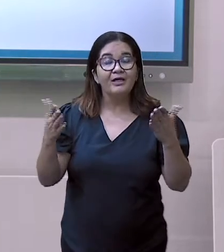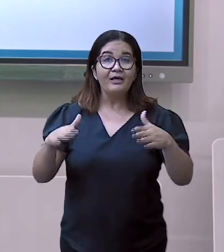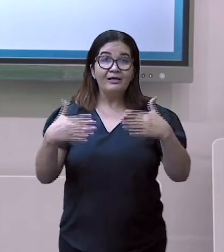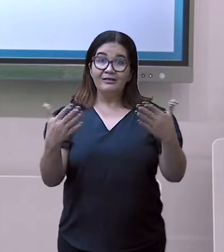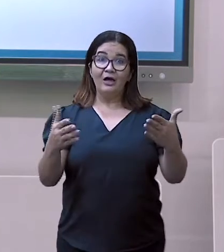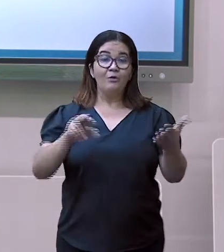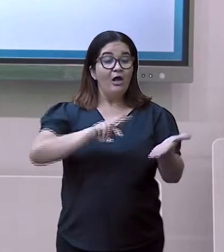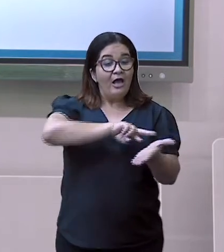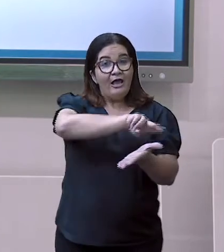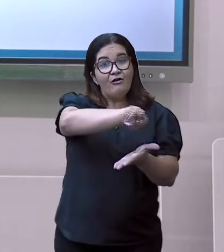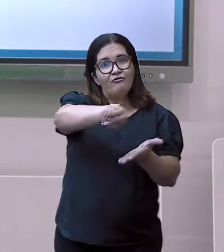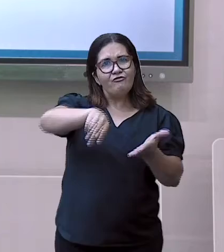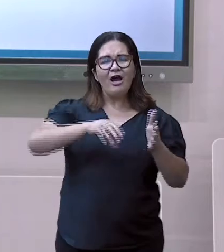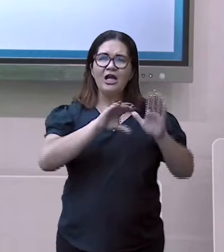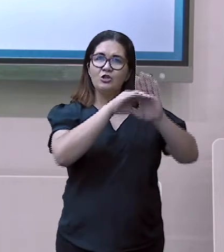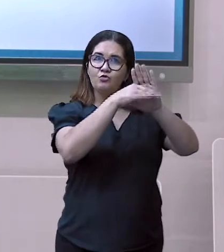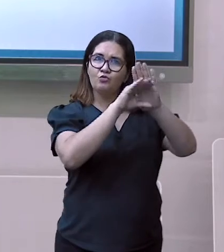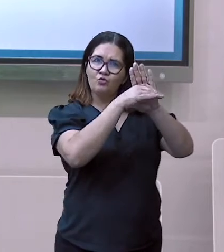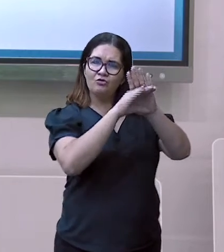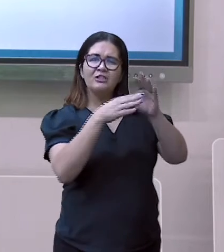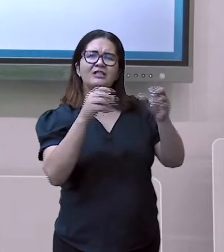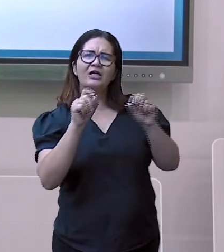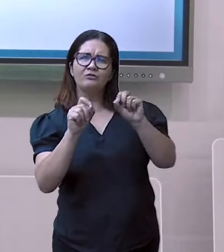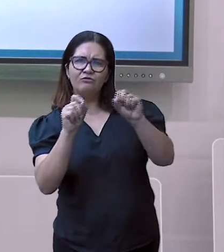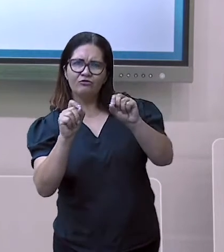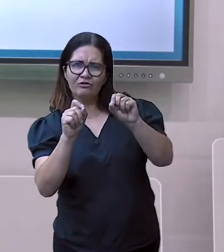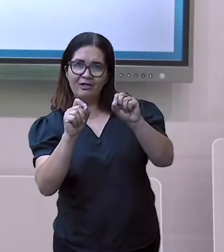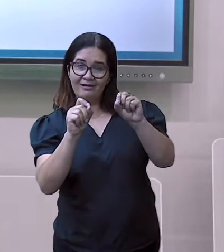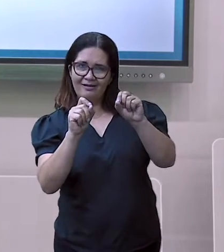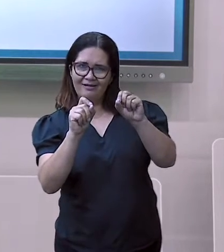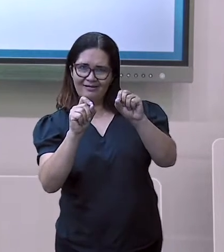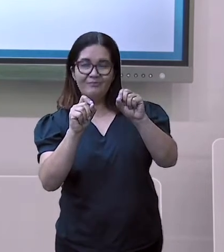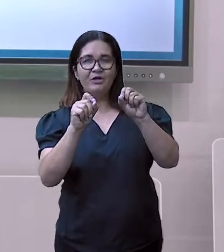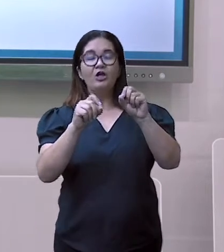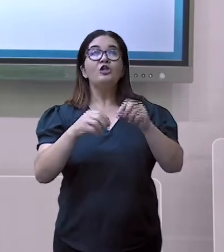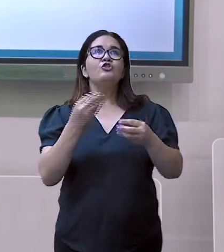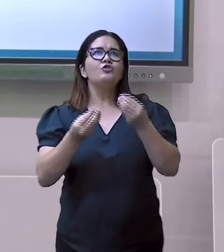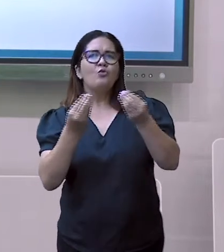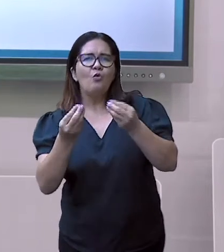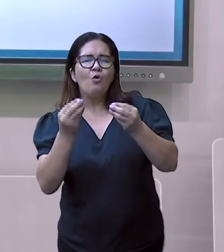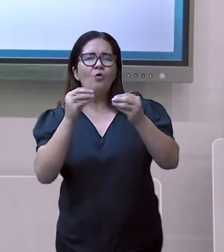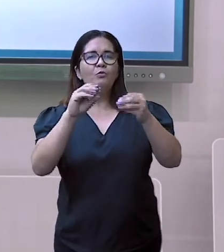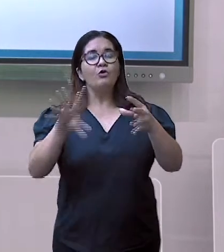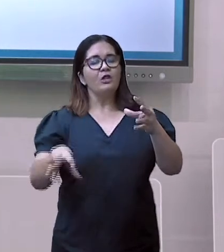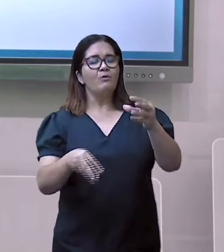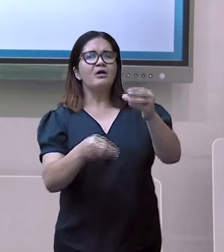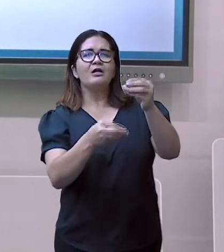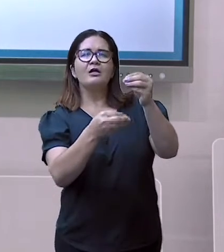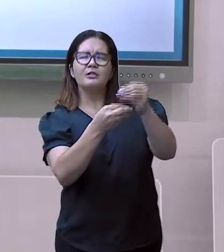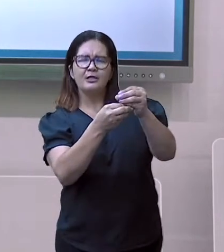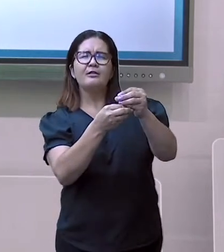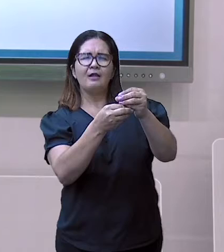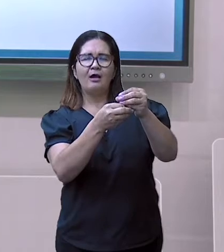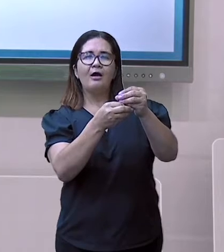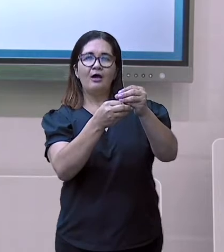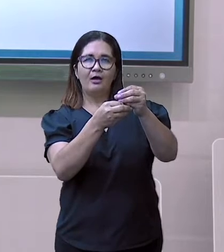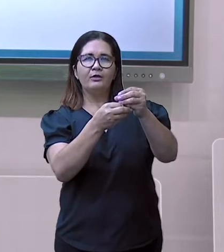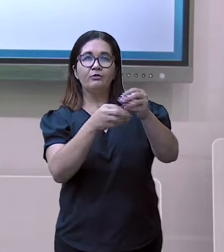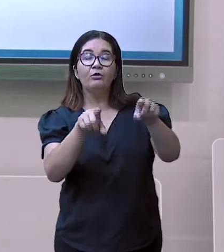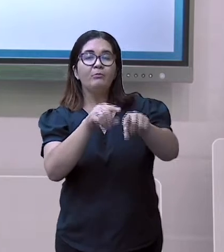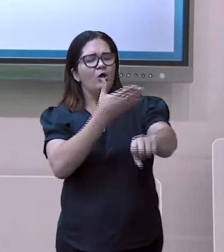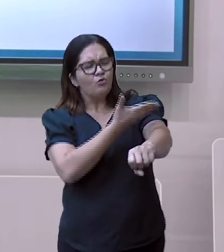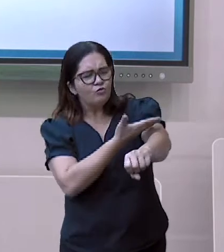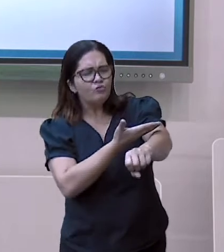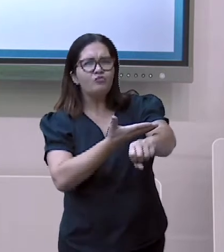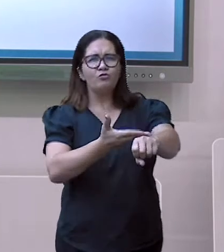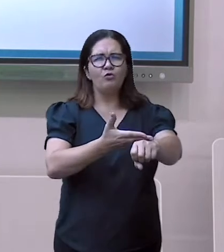do que um conceito amplo que representa um conjunto de tradições, crenças, costumes de um